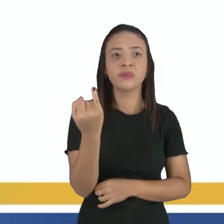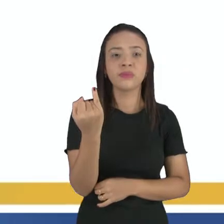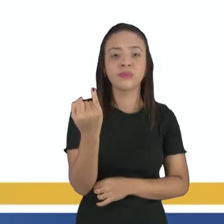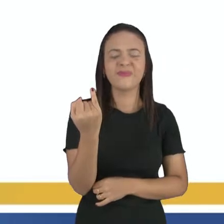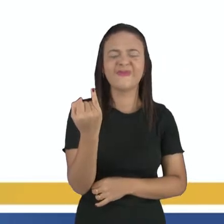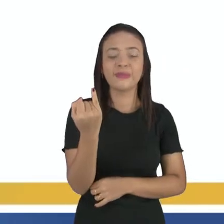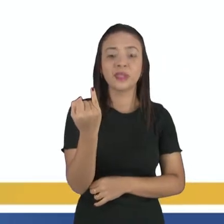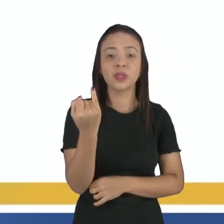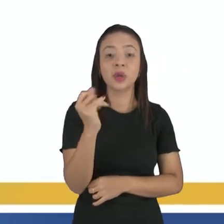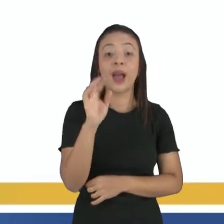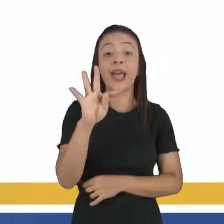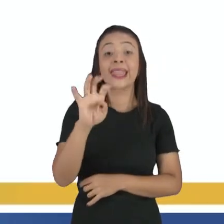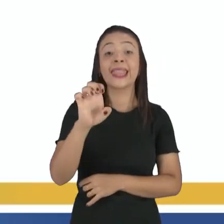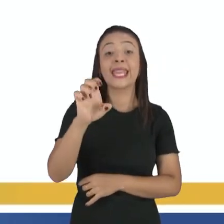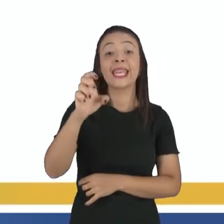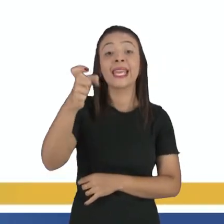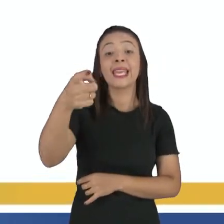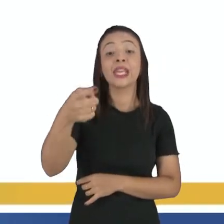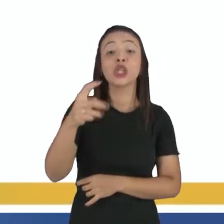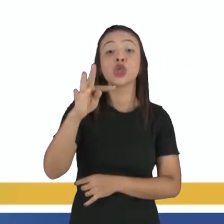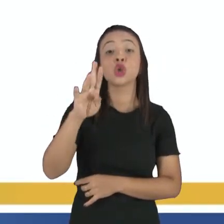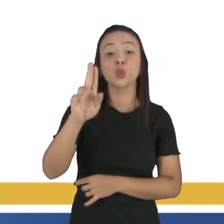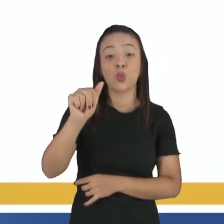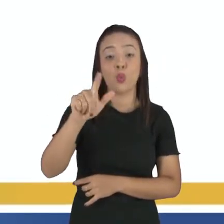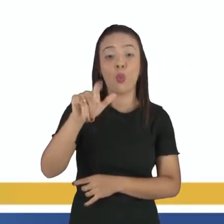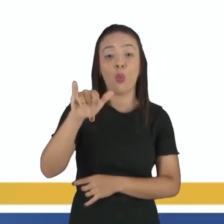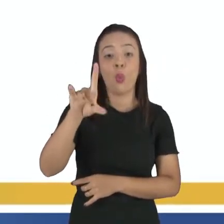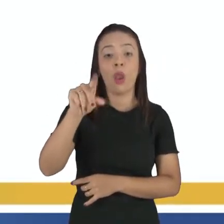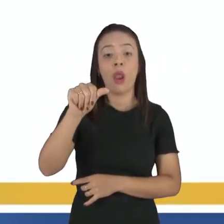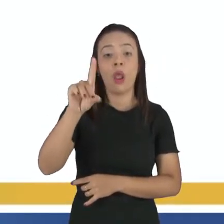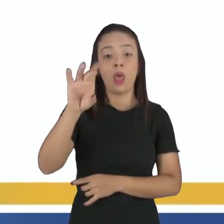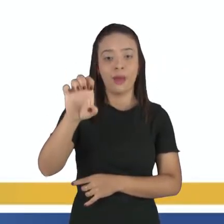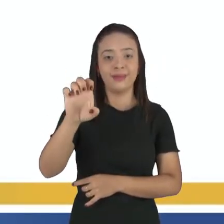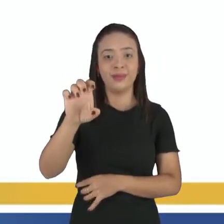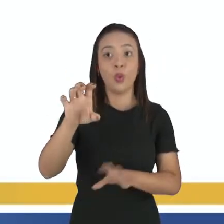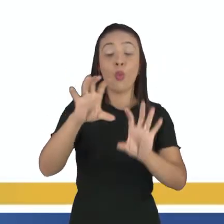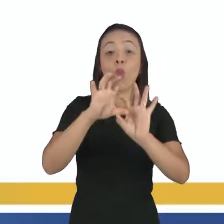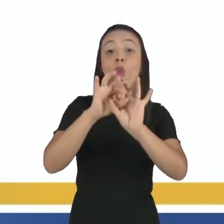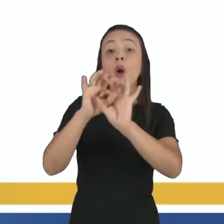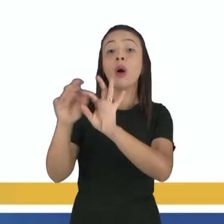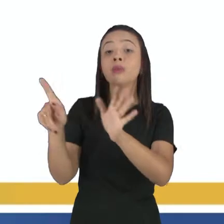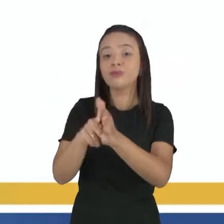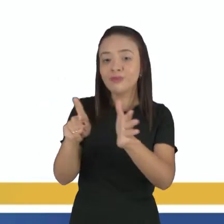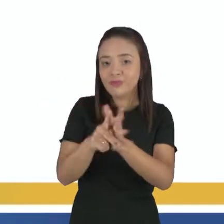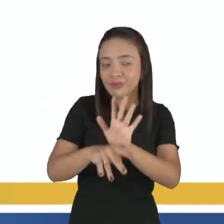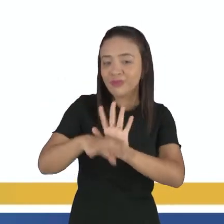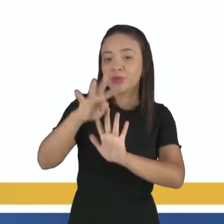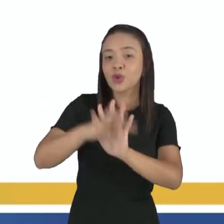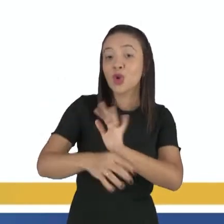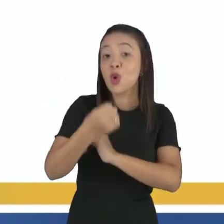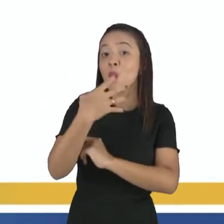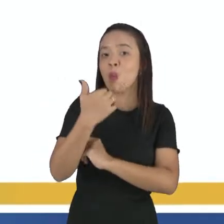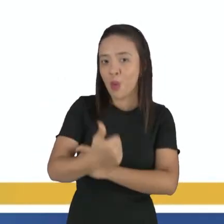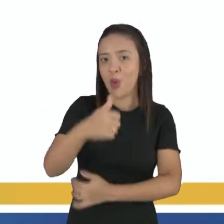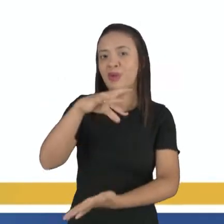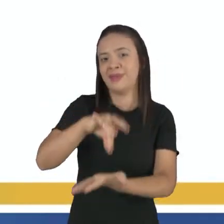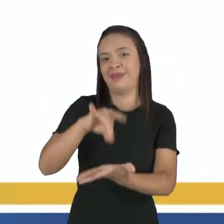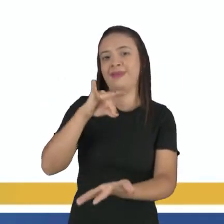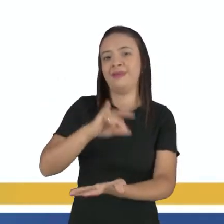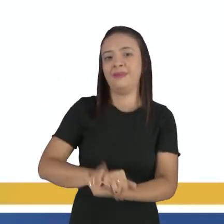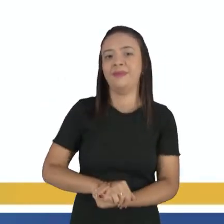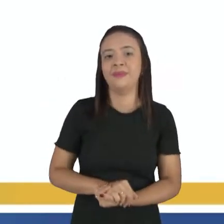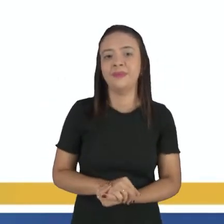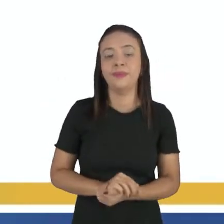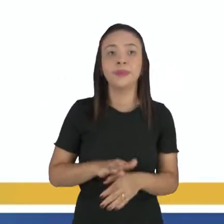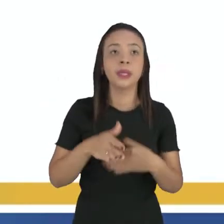a textualidade ou melhor dizendo a contextualidade de um bom texto Então